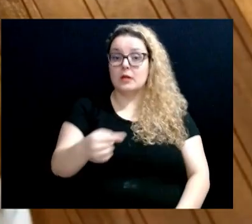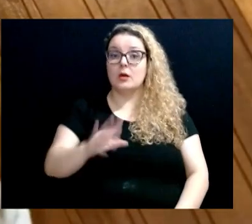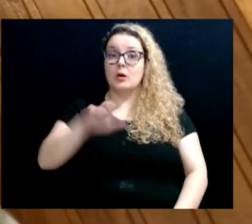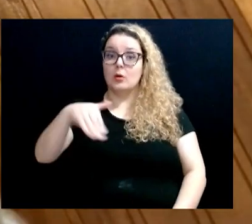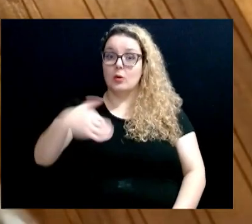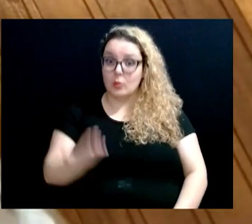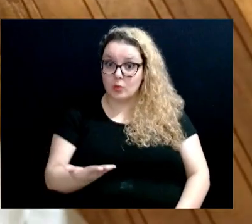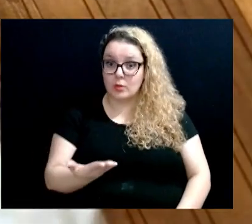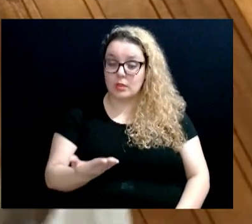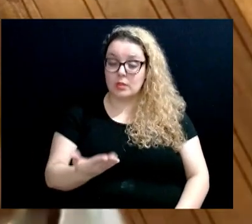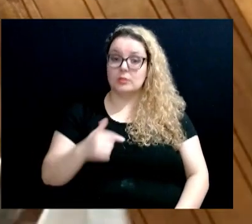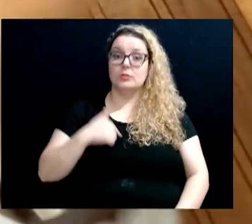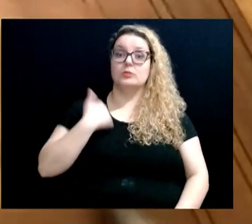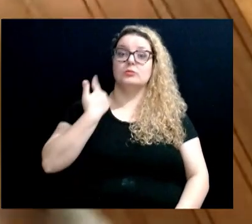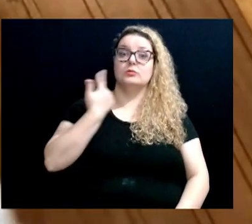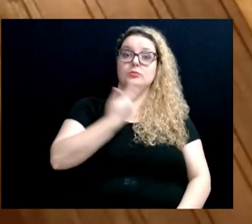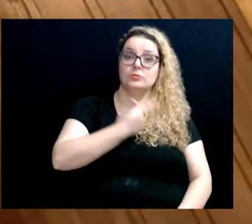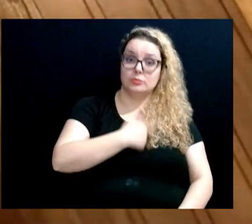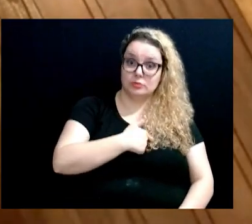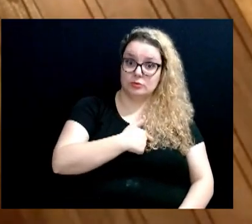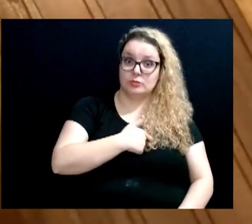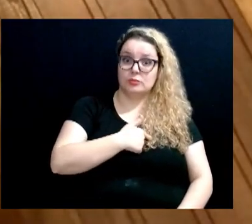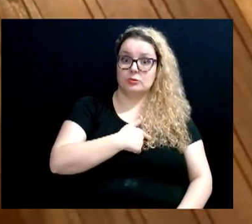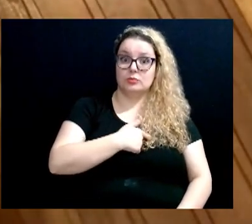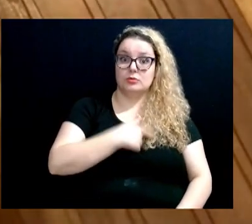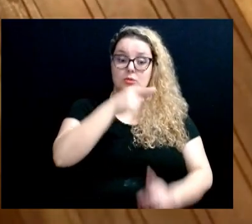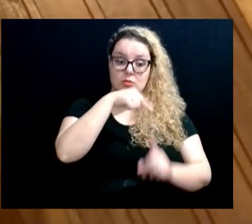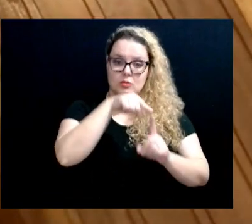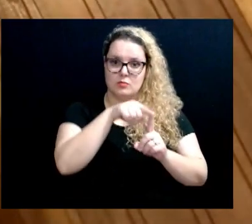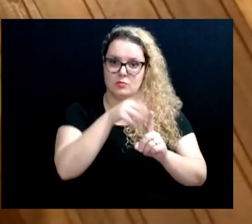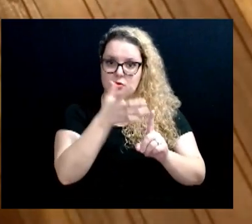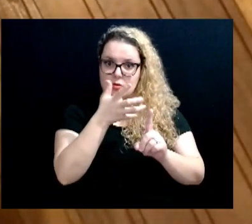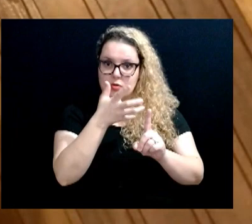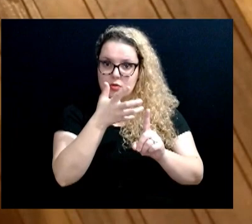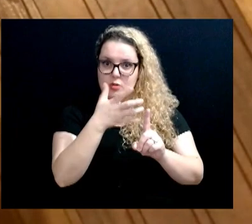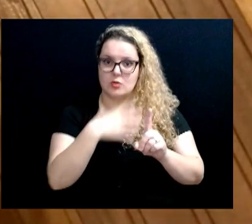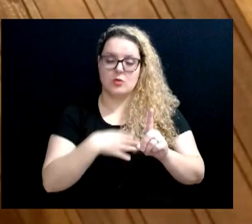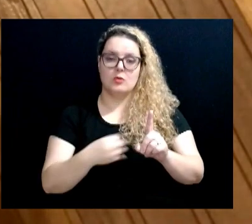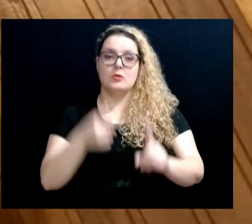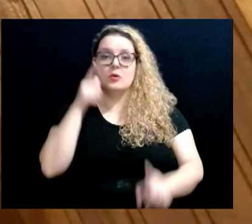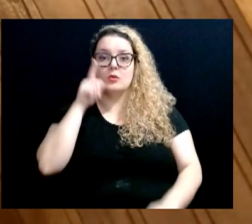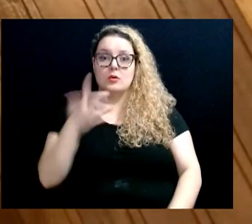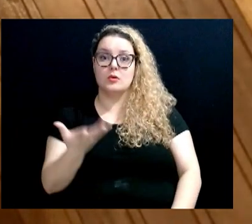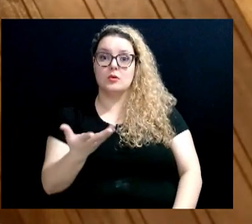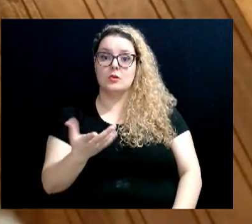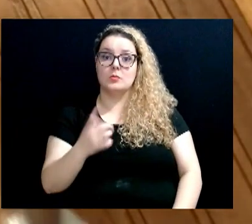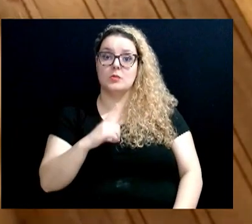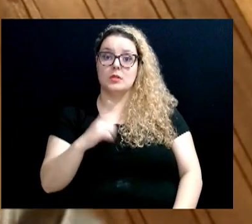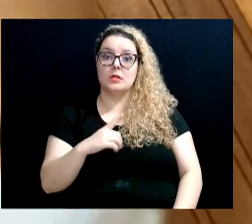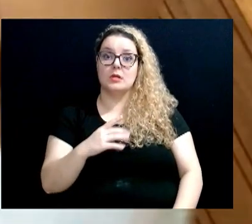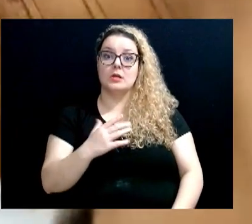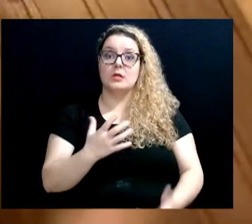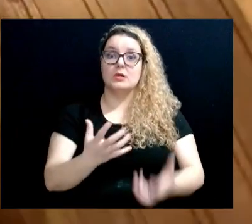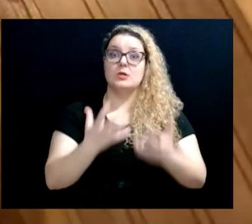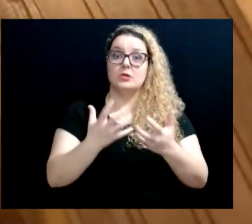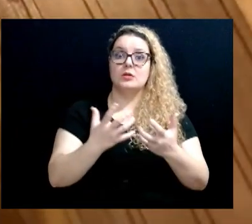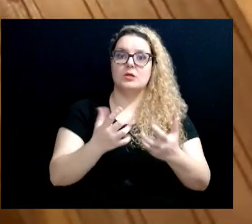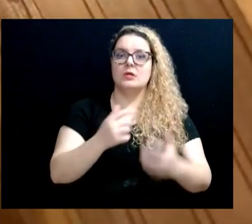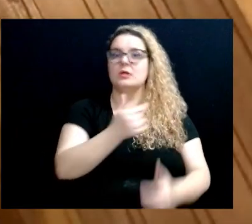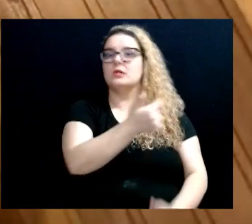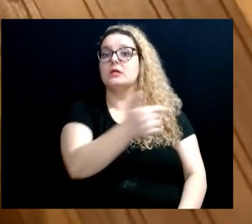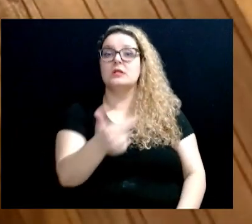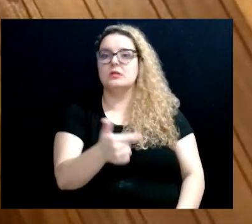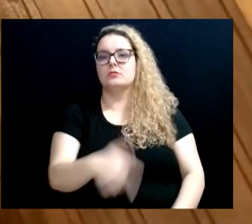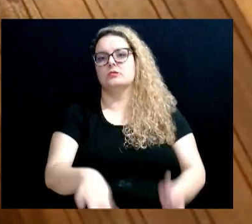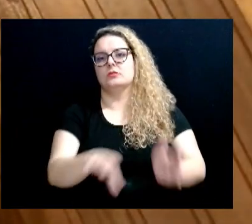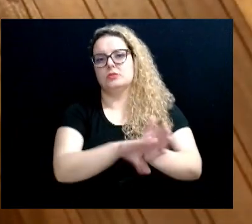gente, além da gente almejar aquilo que o nosso filho conseguiu obter, a gente gostaria que ele não tivesse chegado até